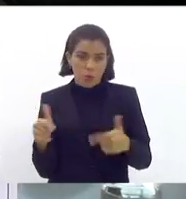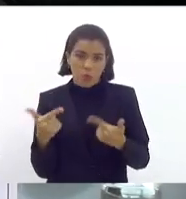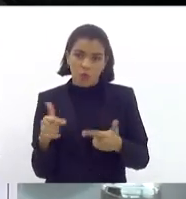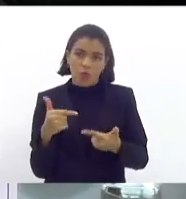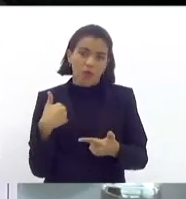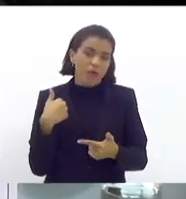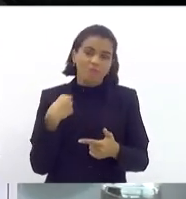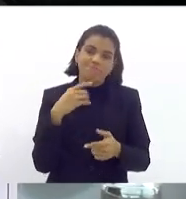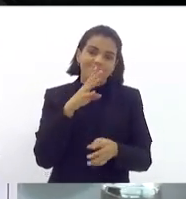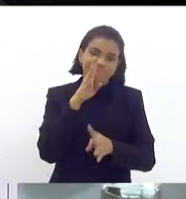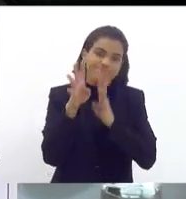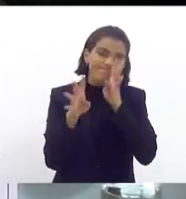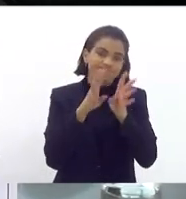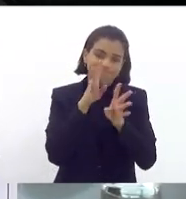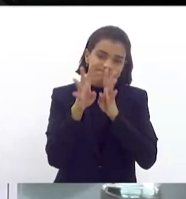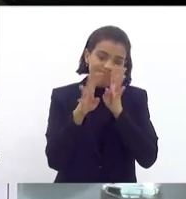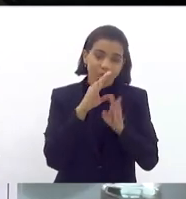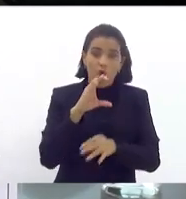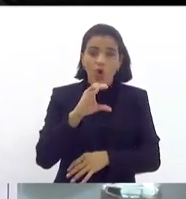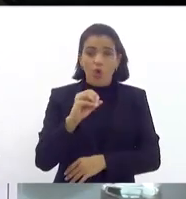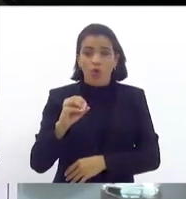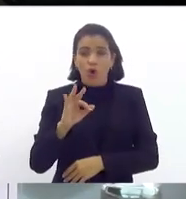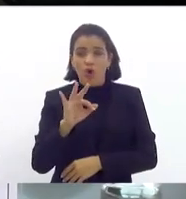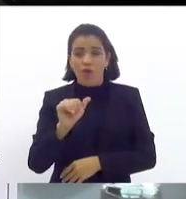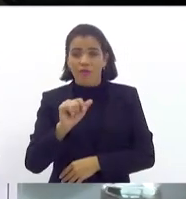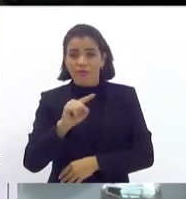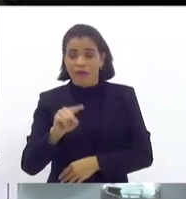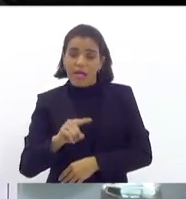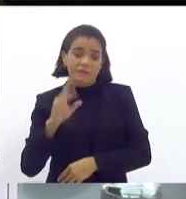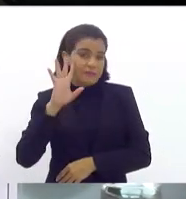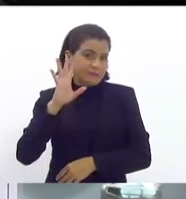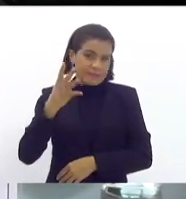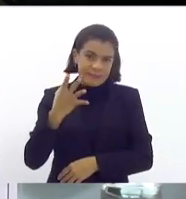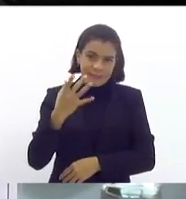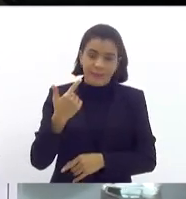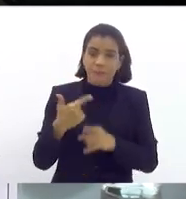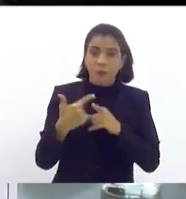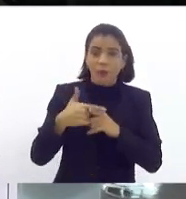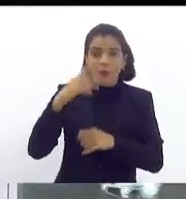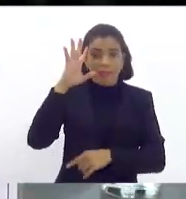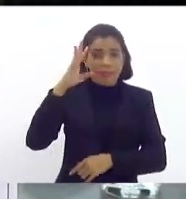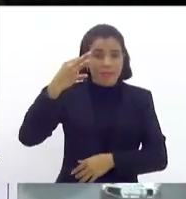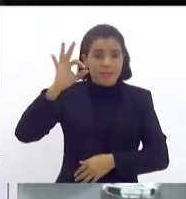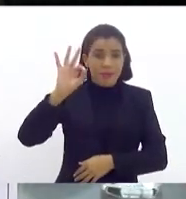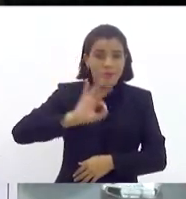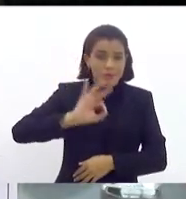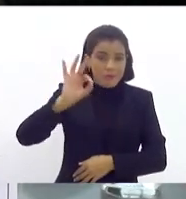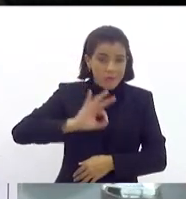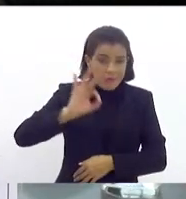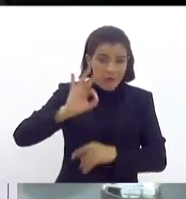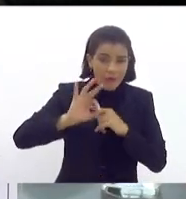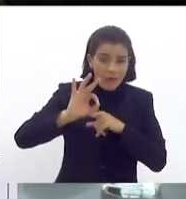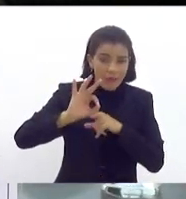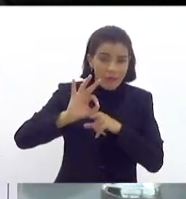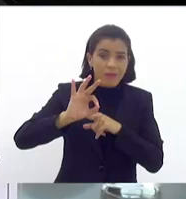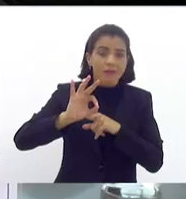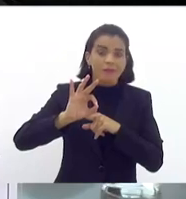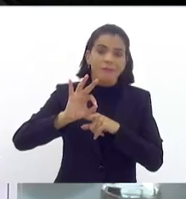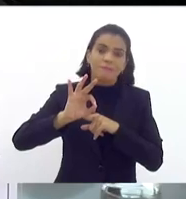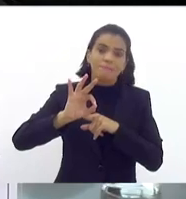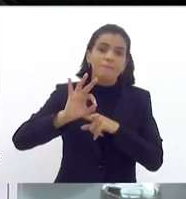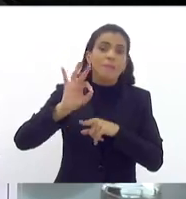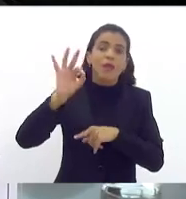evidentemente, o CONFAES vai se decidir, porque a redução de alíquota, ela exatamente